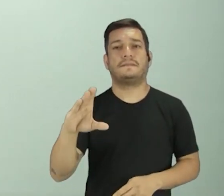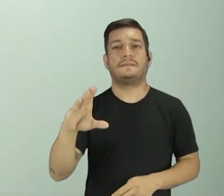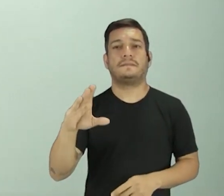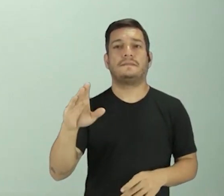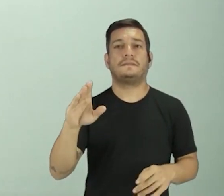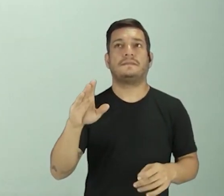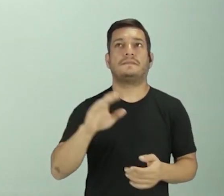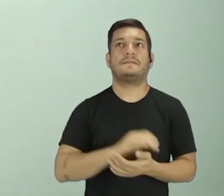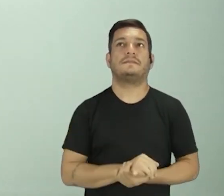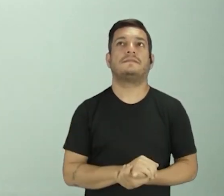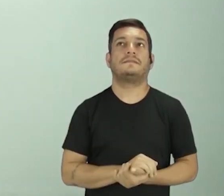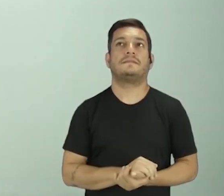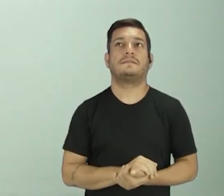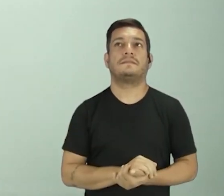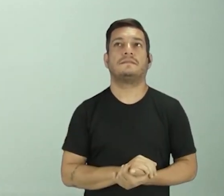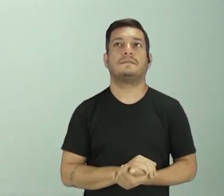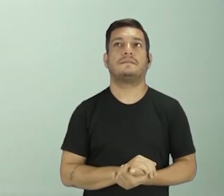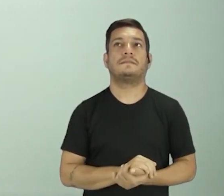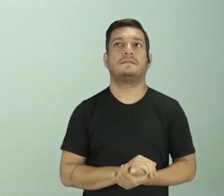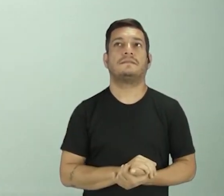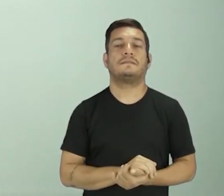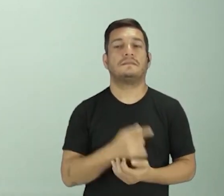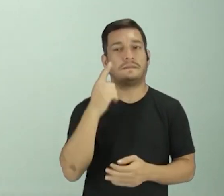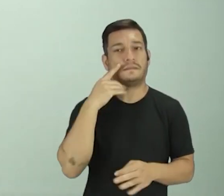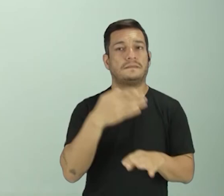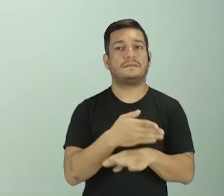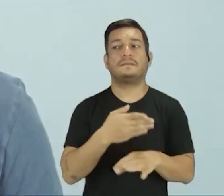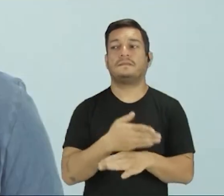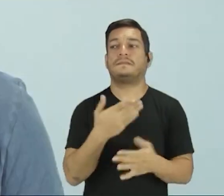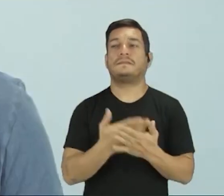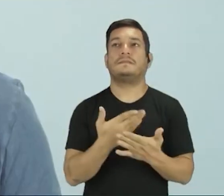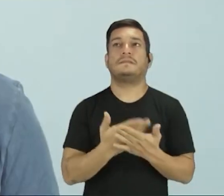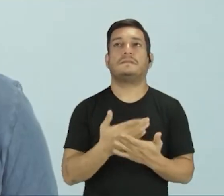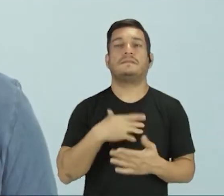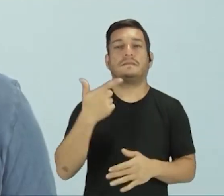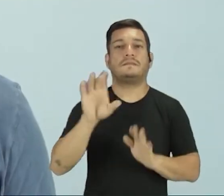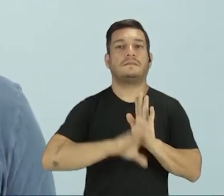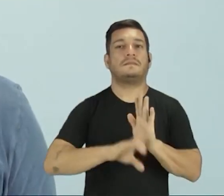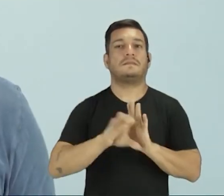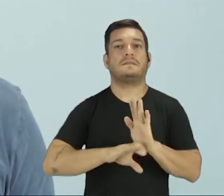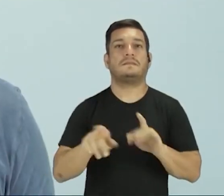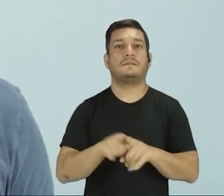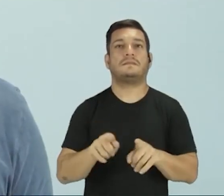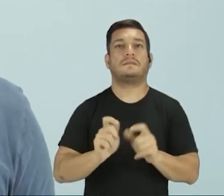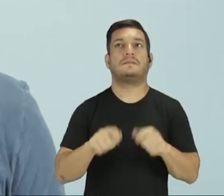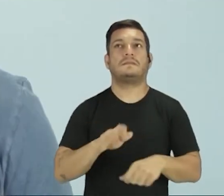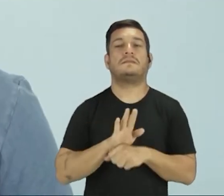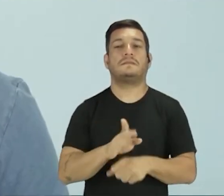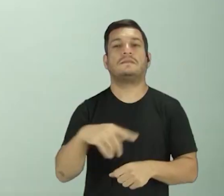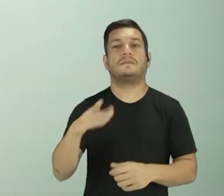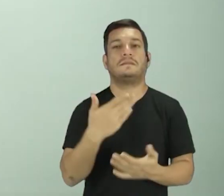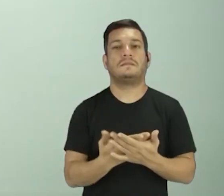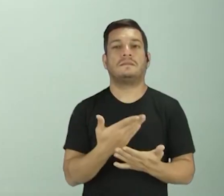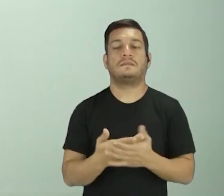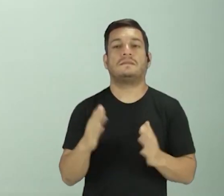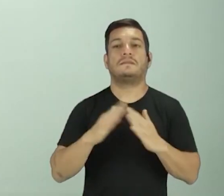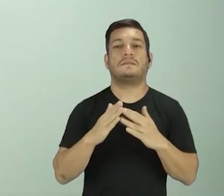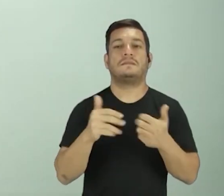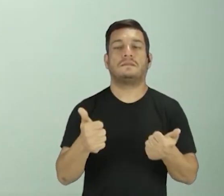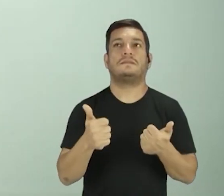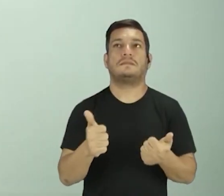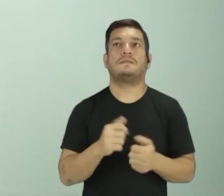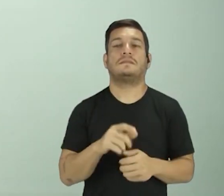né, .cea. Vamos lá acessar os conteúdos e outros conteúdos que possam ajudar você nos estudos